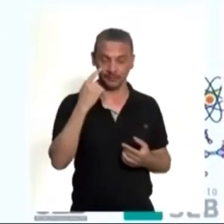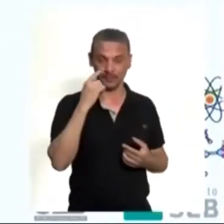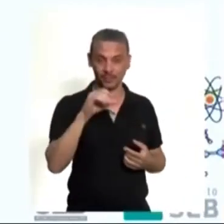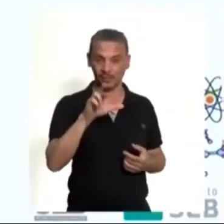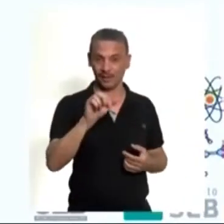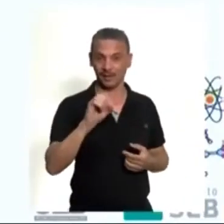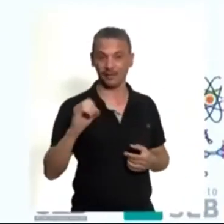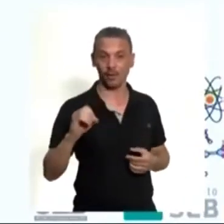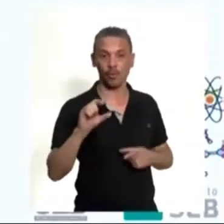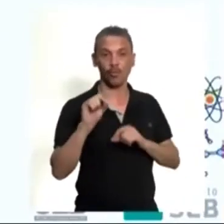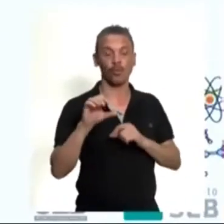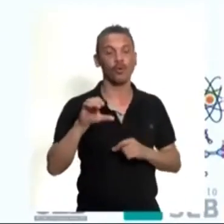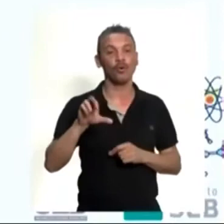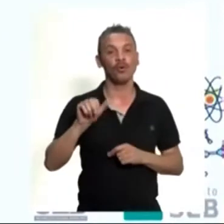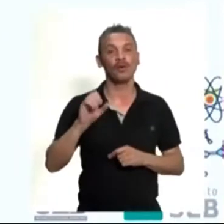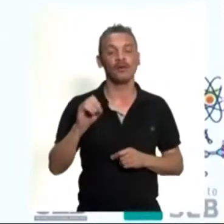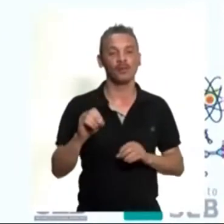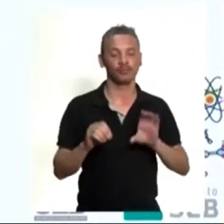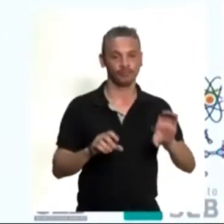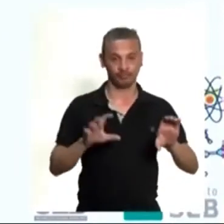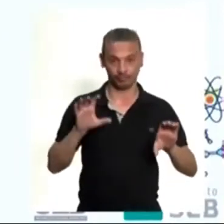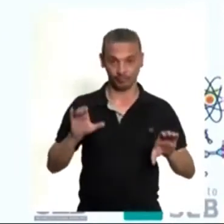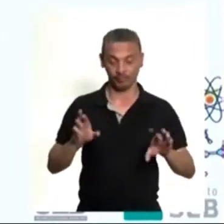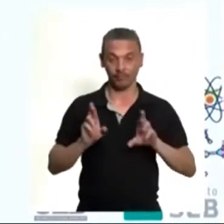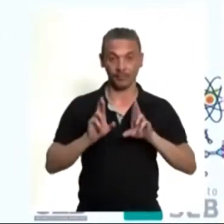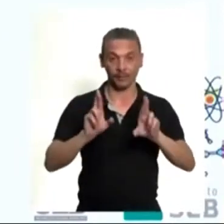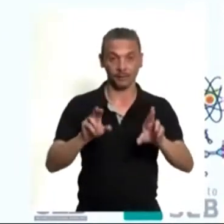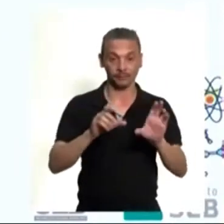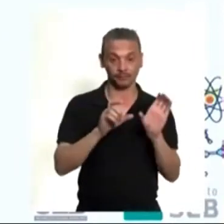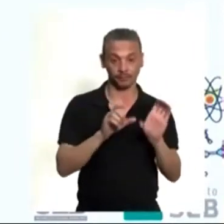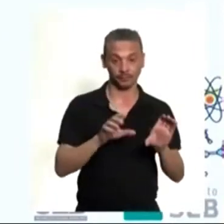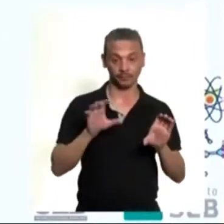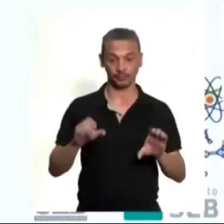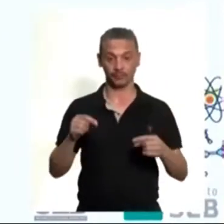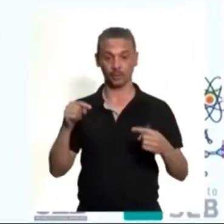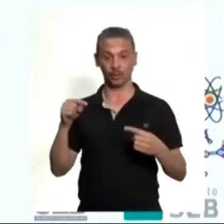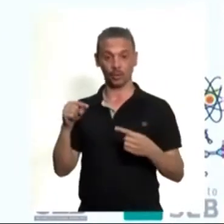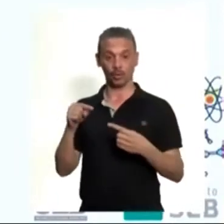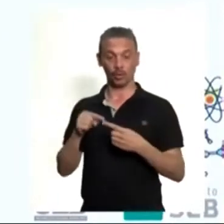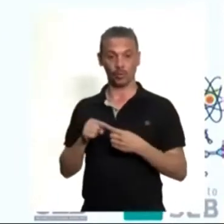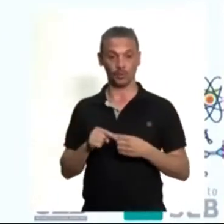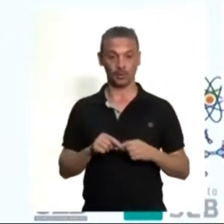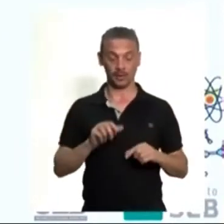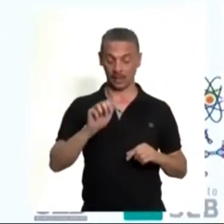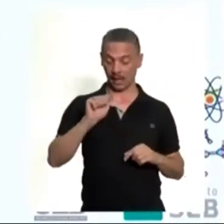Não é verdade? Tá? Então, na representação da pilha, você faz assim. Você coloca o